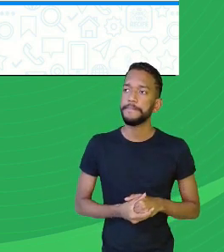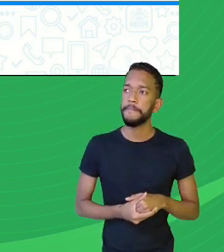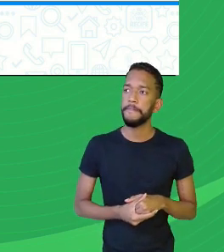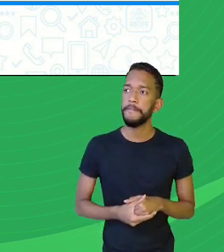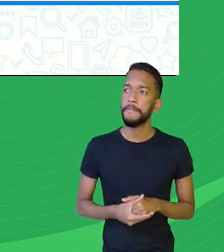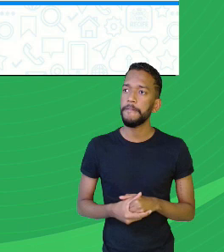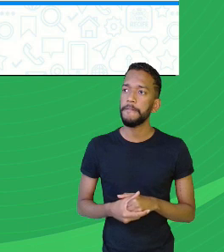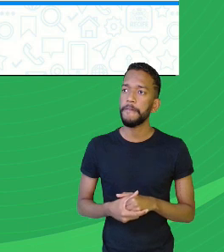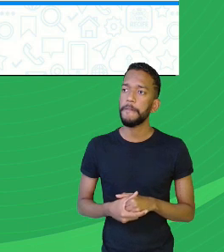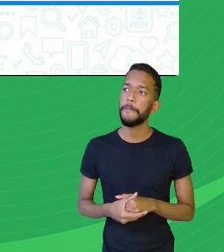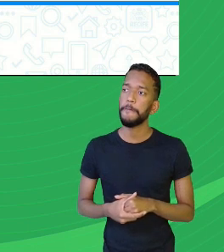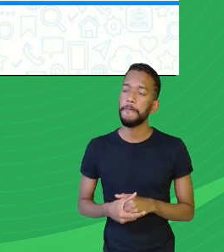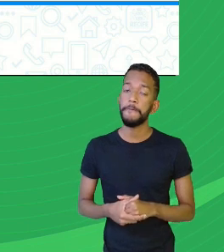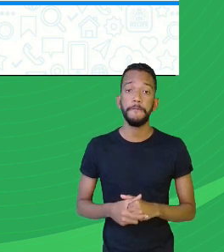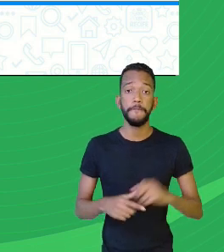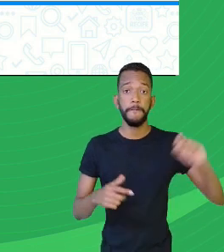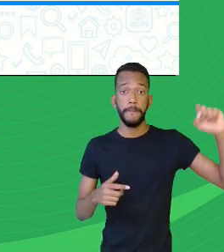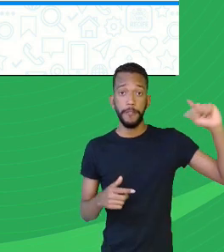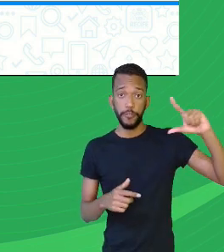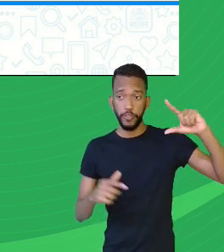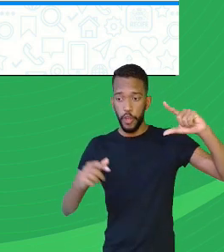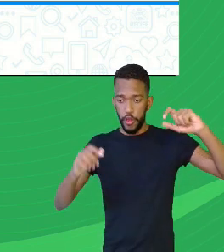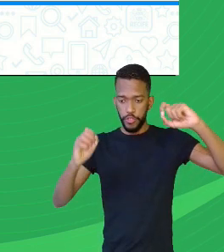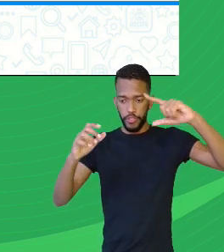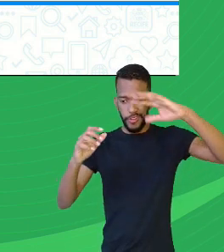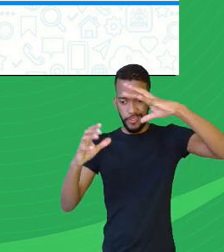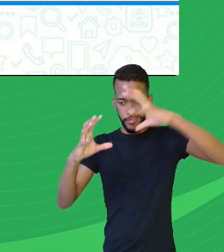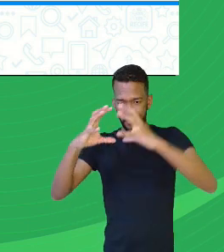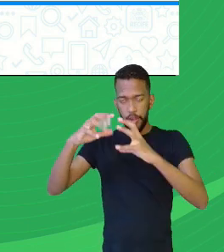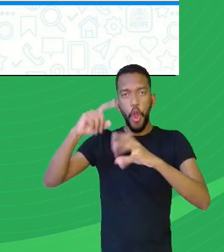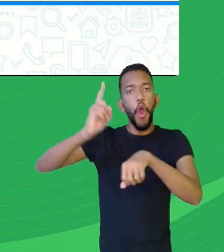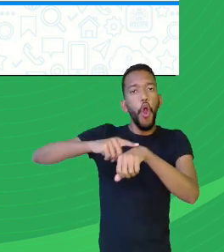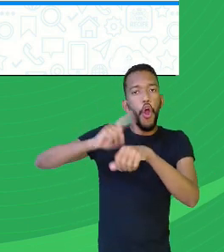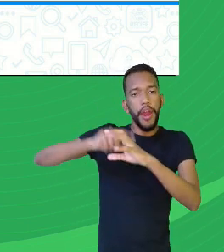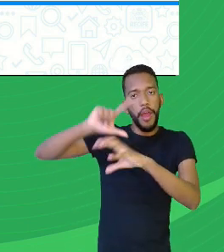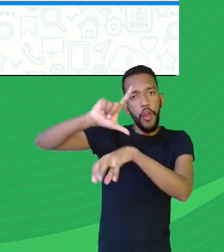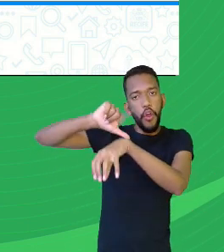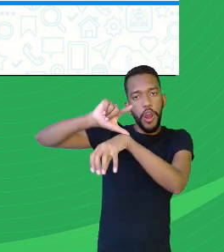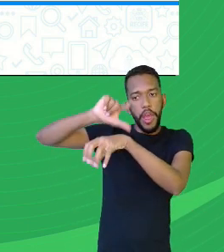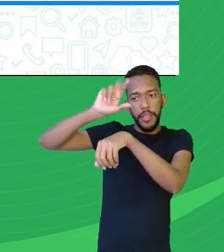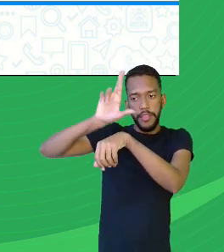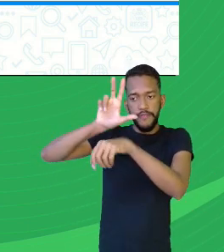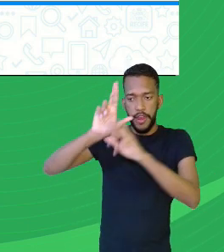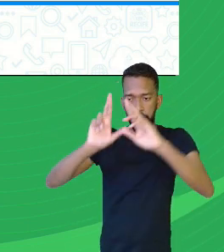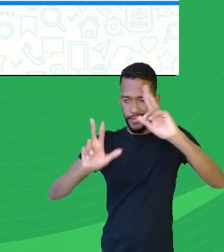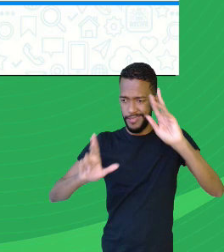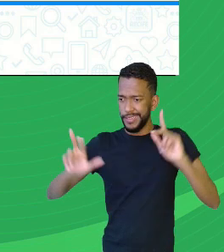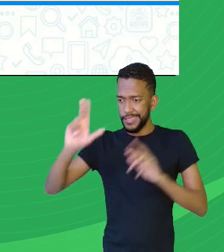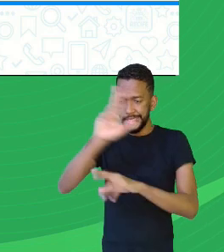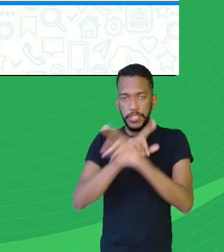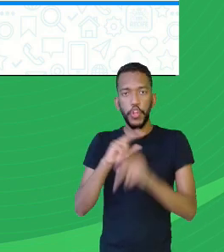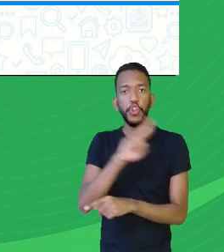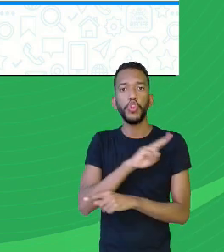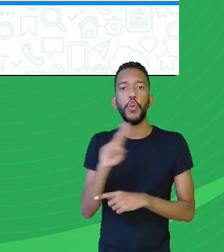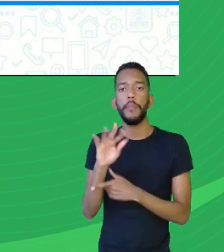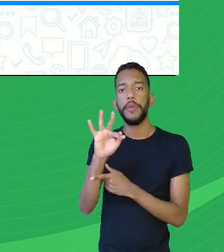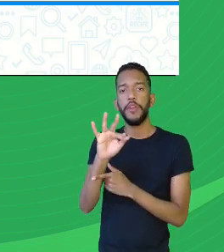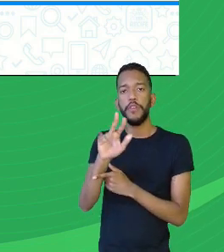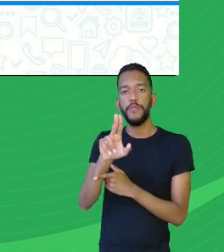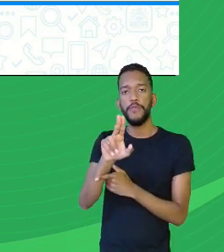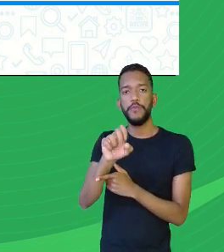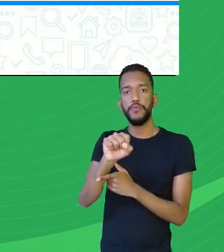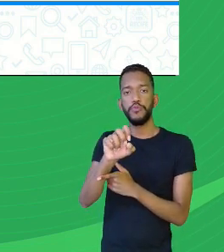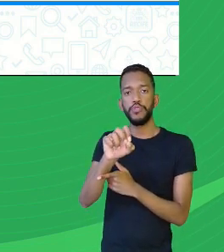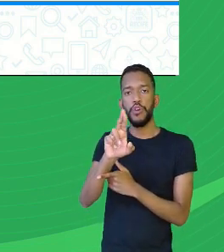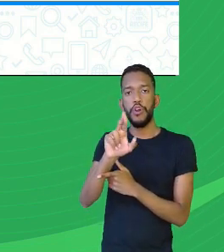Esses diversos horários são chamados de fuso horários. São as diferenças de um lugar para o outro. E aí vamos ao exemplo. Veja